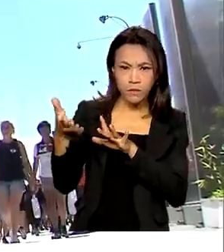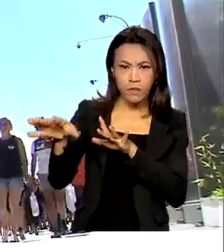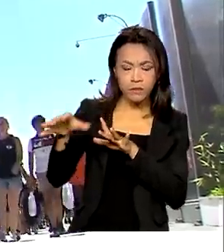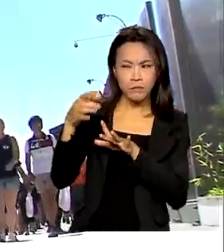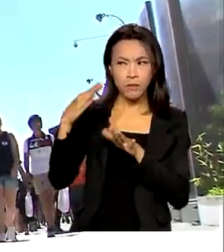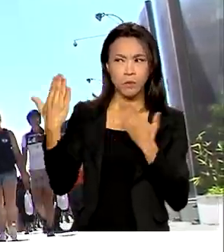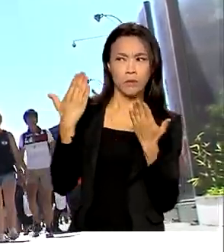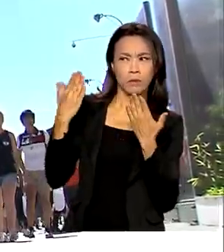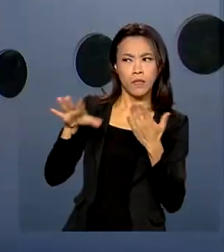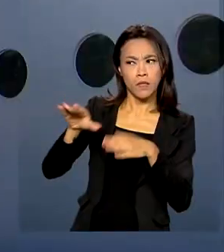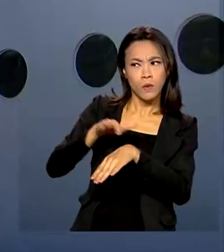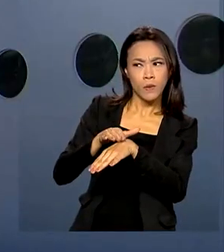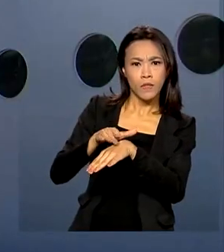ou confirmou ter o vírus